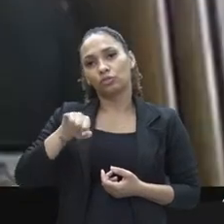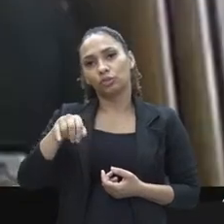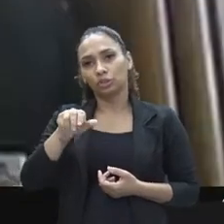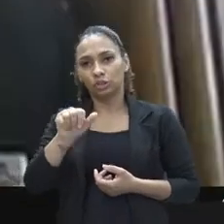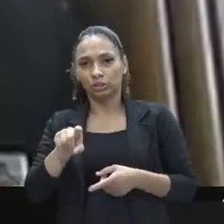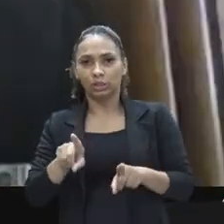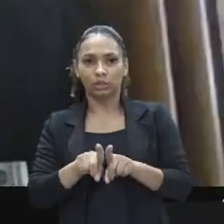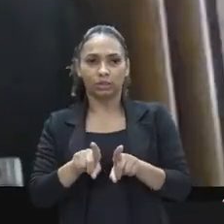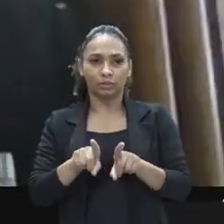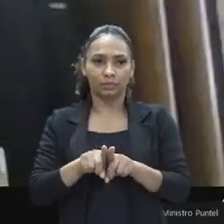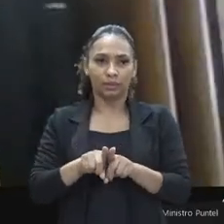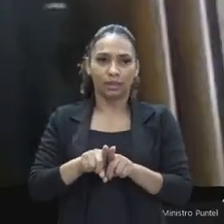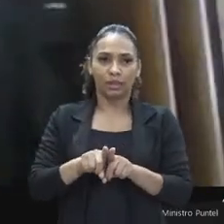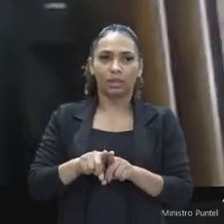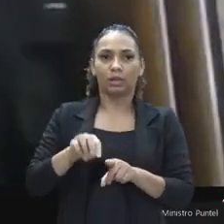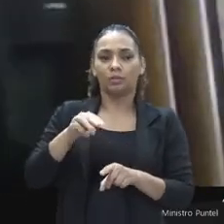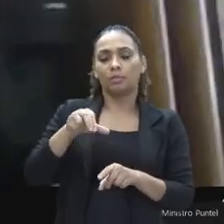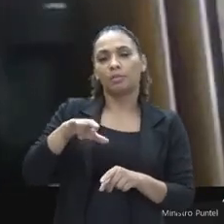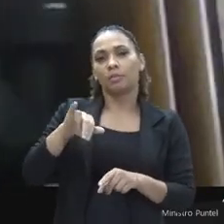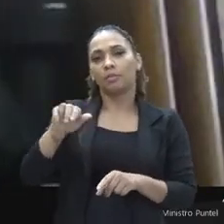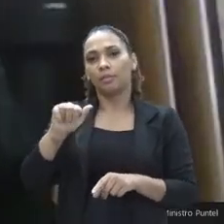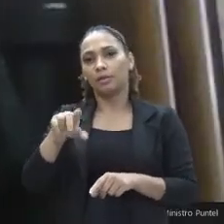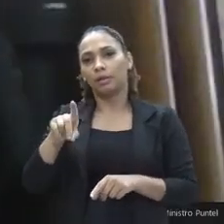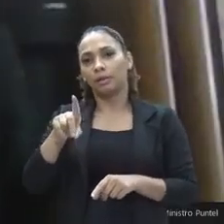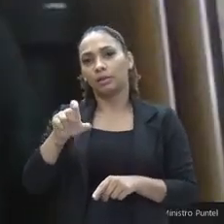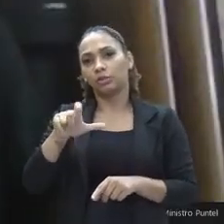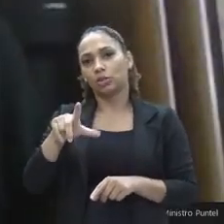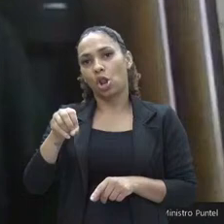Maria de Lourdes, do Ministério Público Militar,